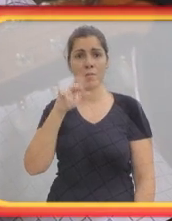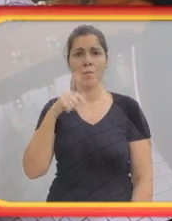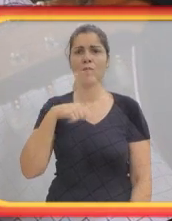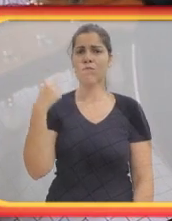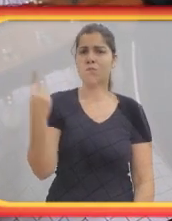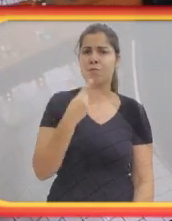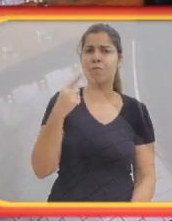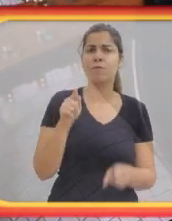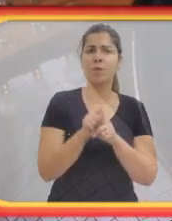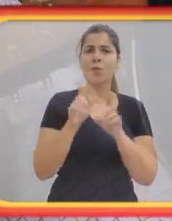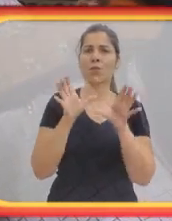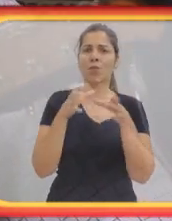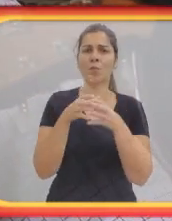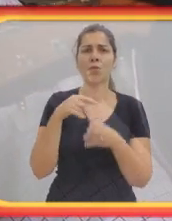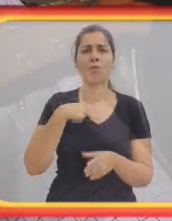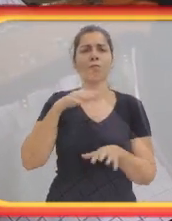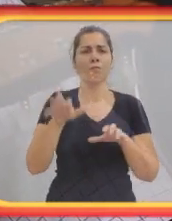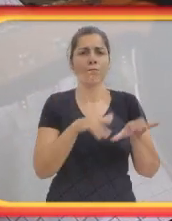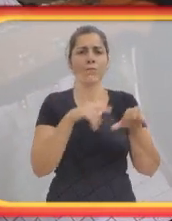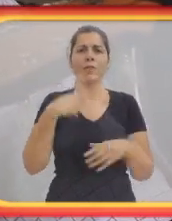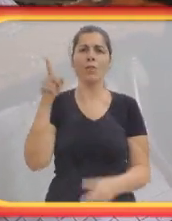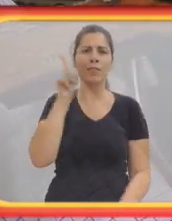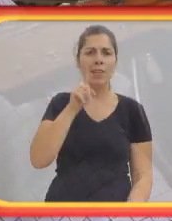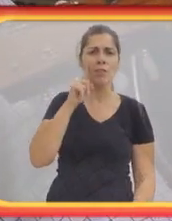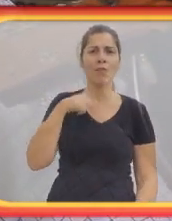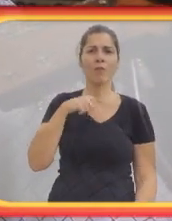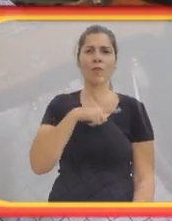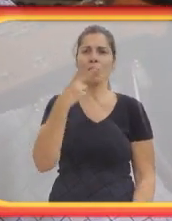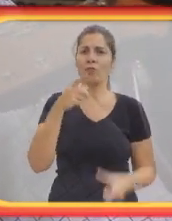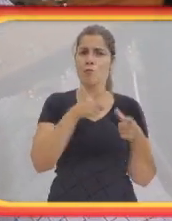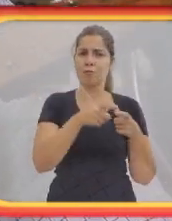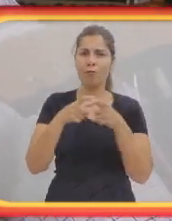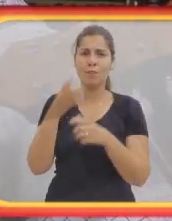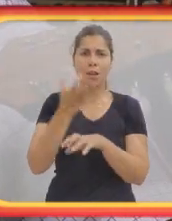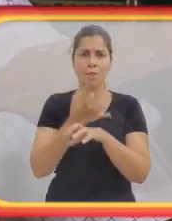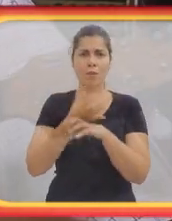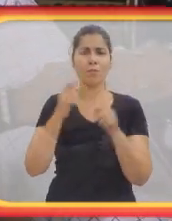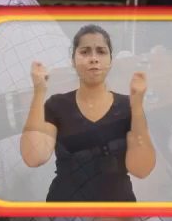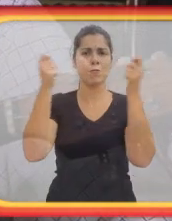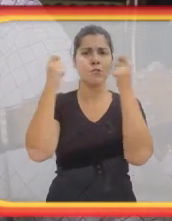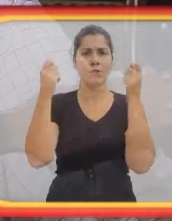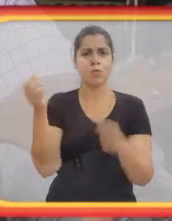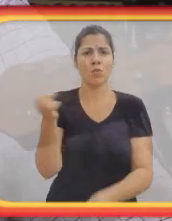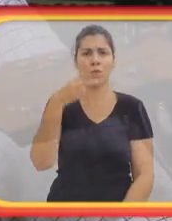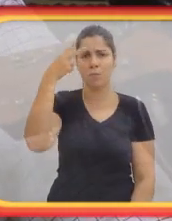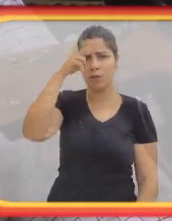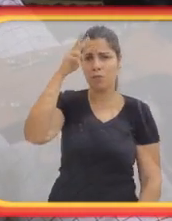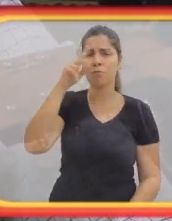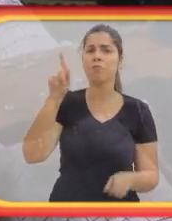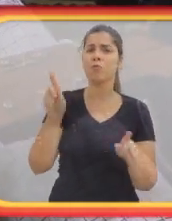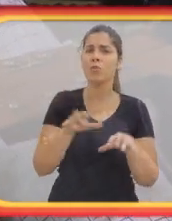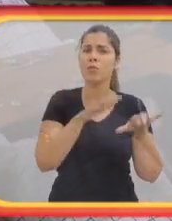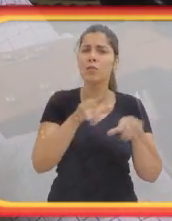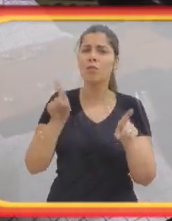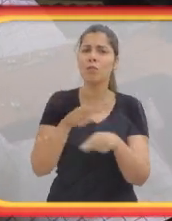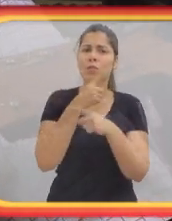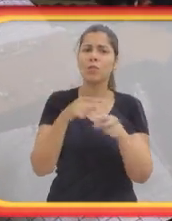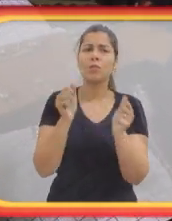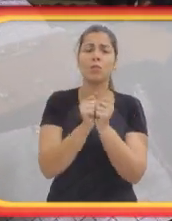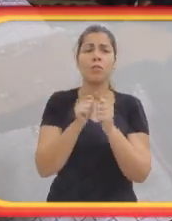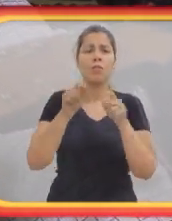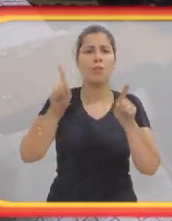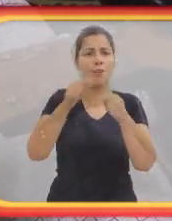assim, os Estados Unidos, eu tenho 2 discos gravados lá, Festival do Novo México, toquei música com orquestra lá, quer dizer,